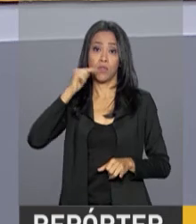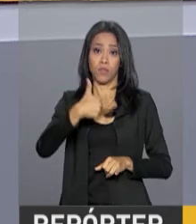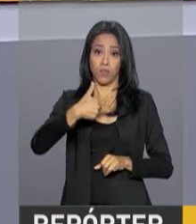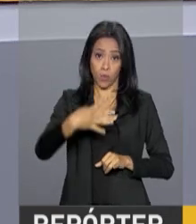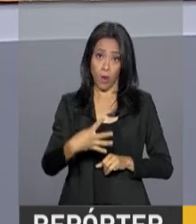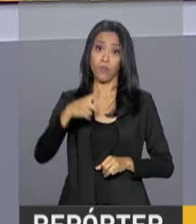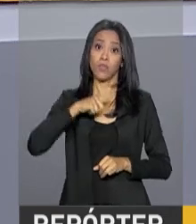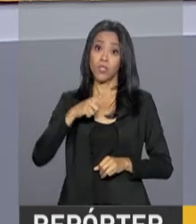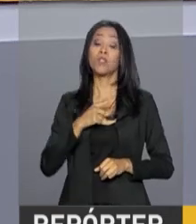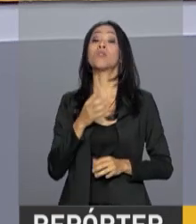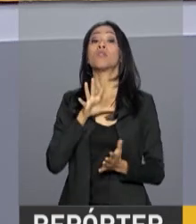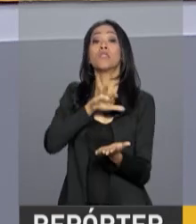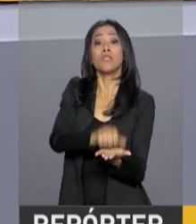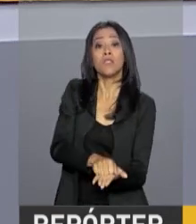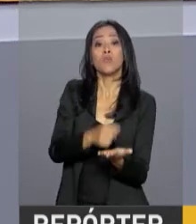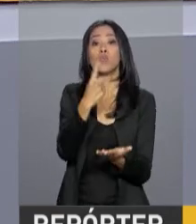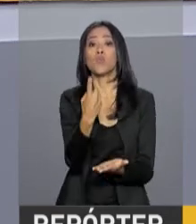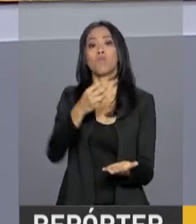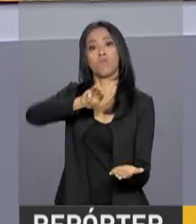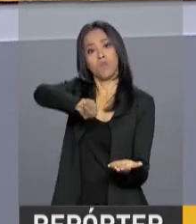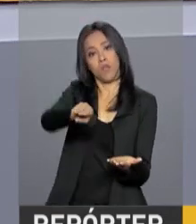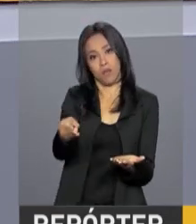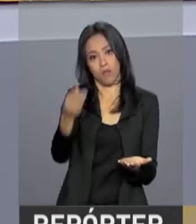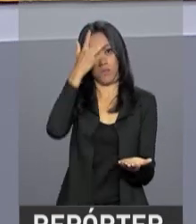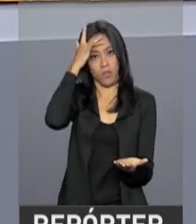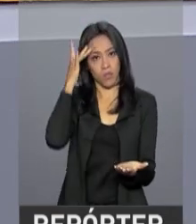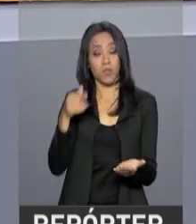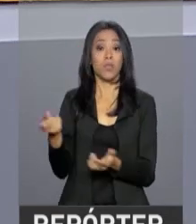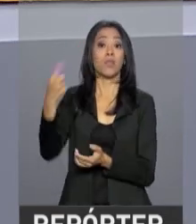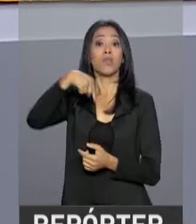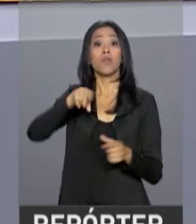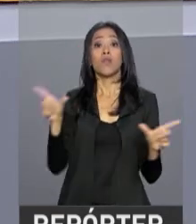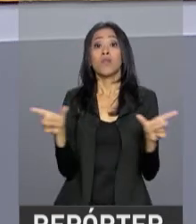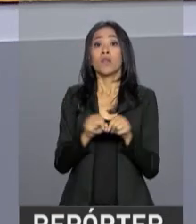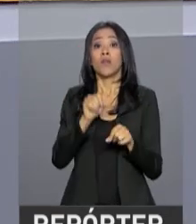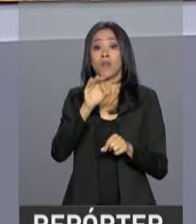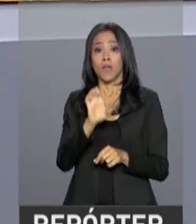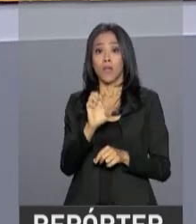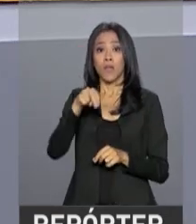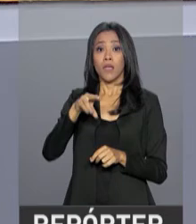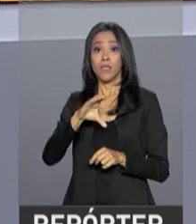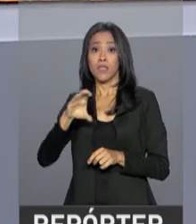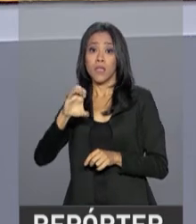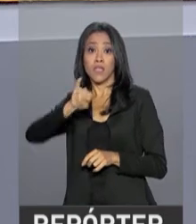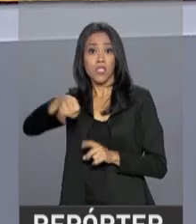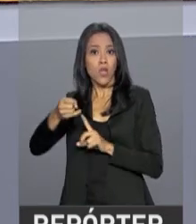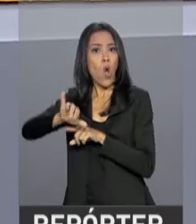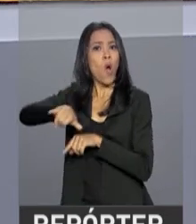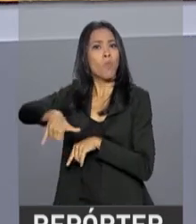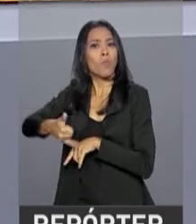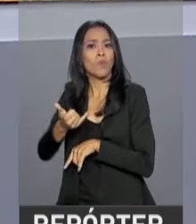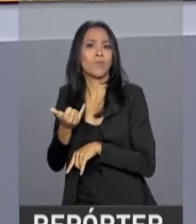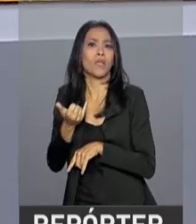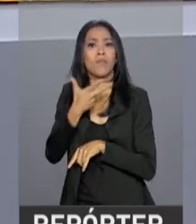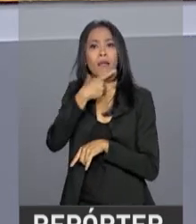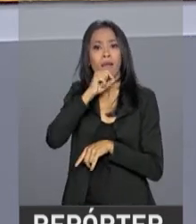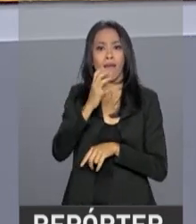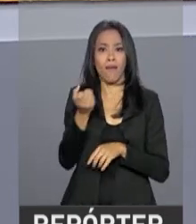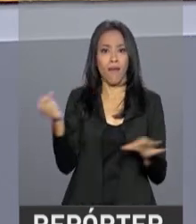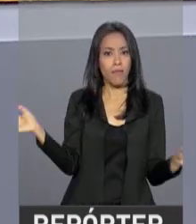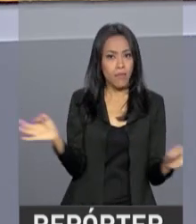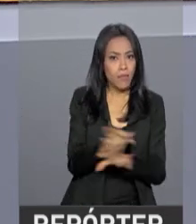registrados mais de 1 milhão de candidatos e seja uma oportunidade para que jovens e adultos concluam os estudos quem quer a